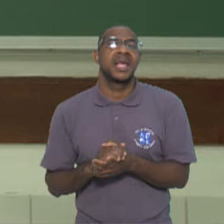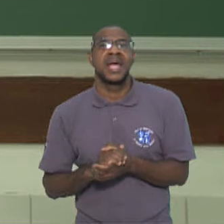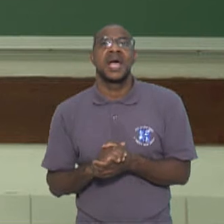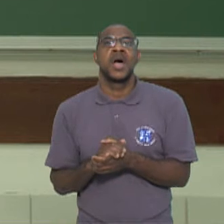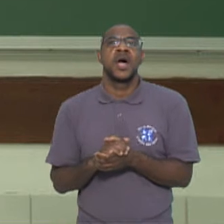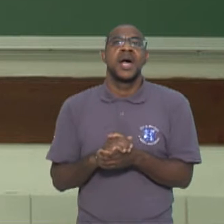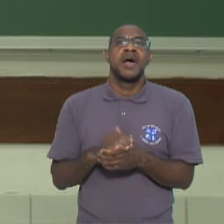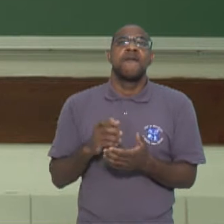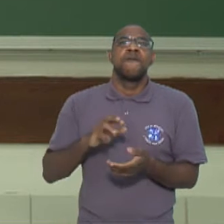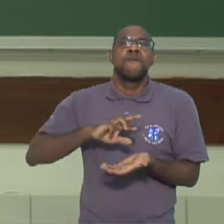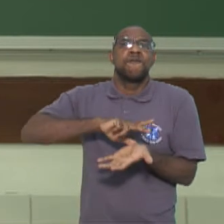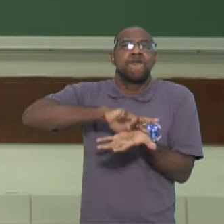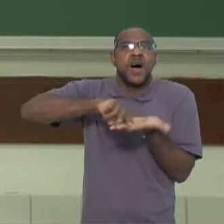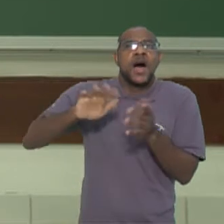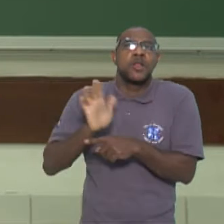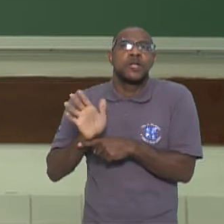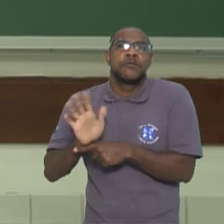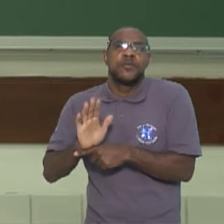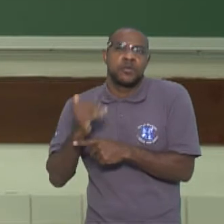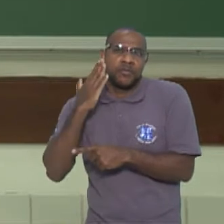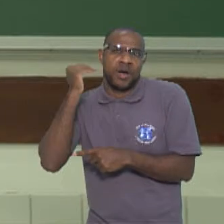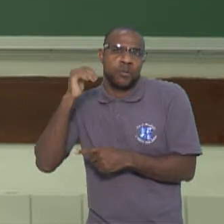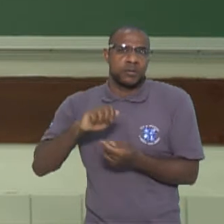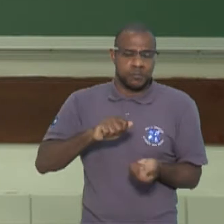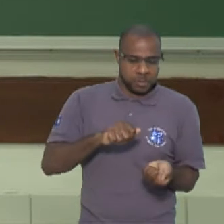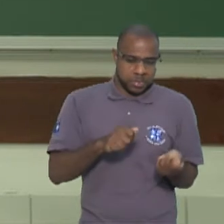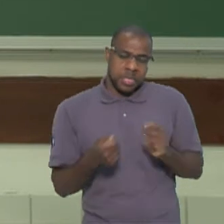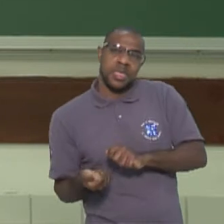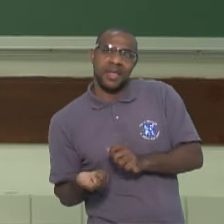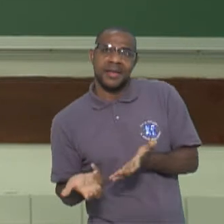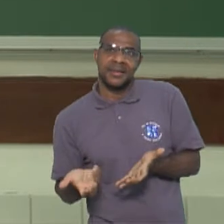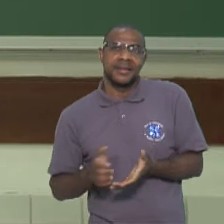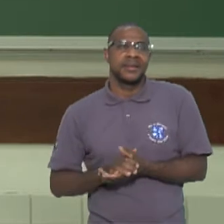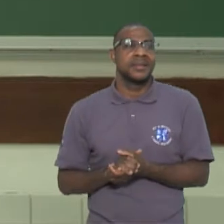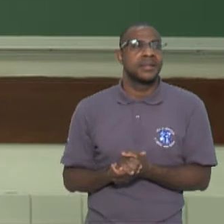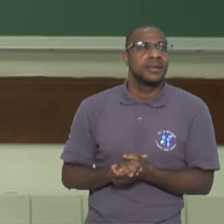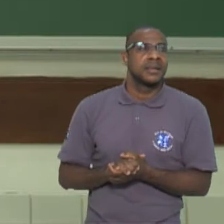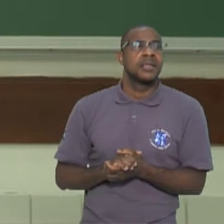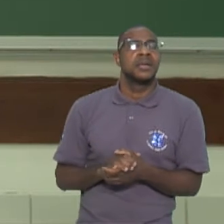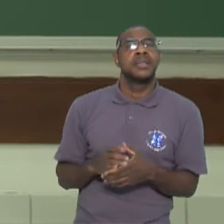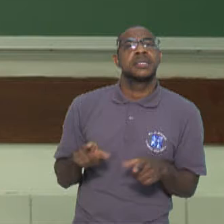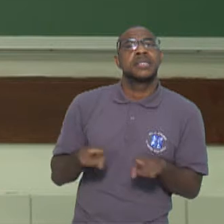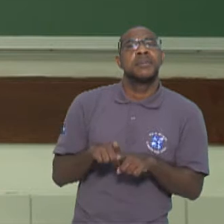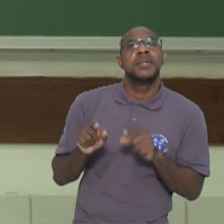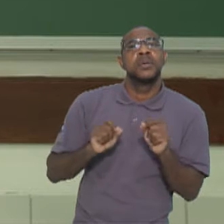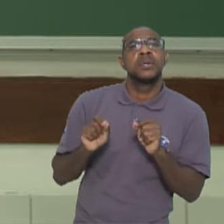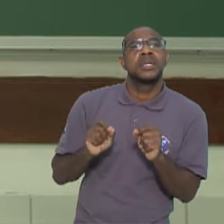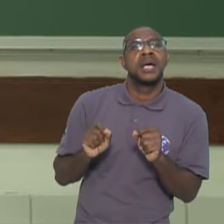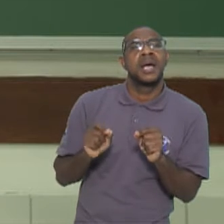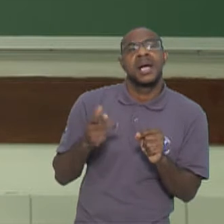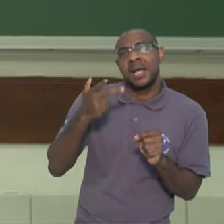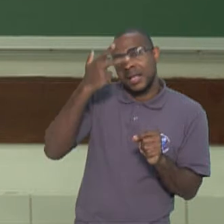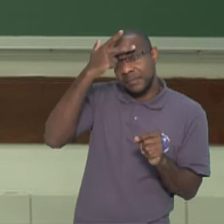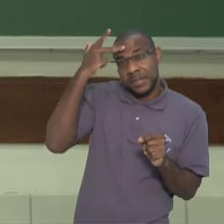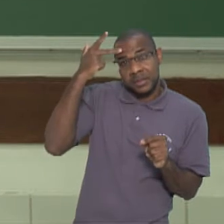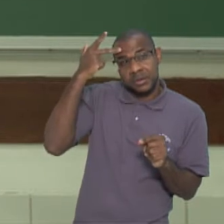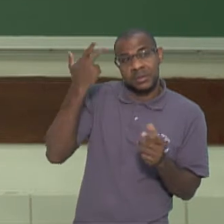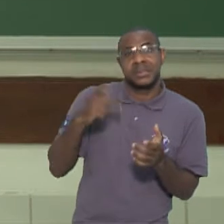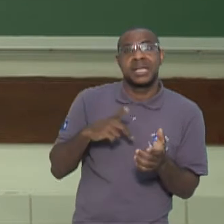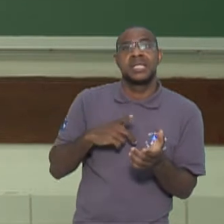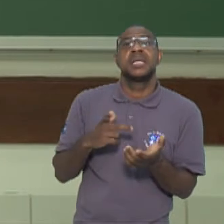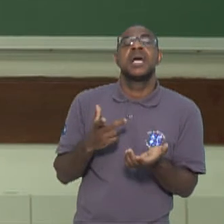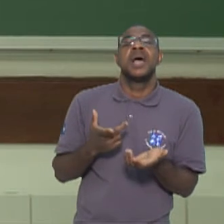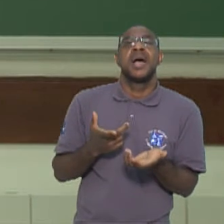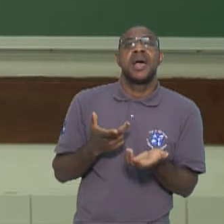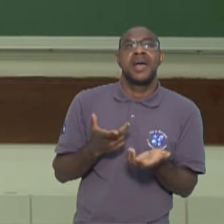Anéis. Mas a gente tem pouco, eu pelo menos tenho visto pouco assim, as pessoas gostarem de roteiros